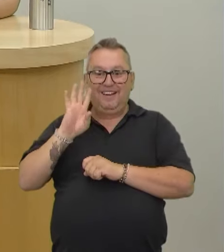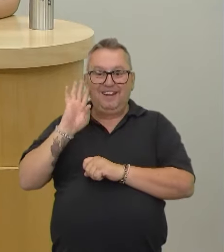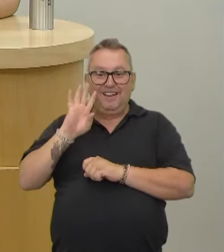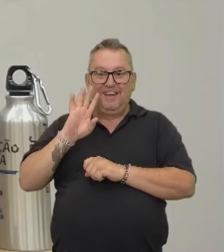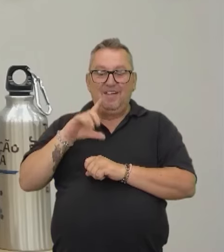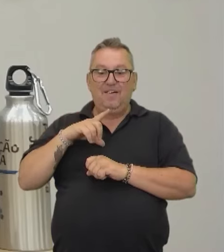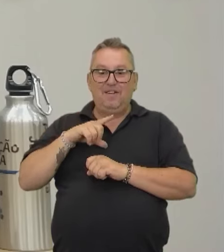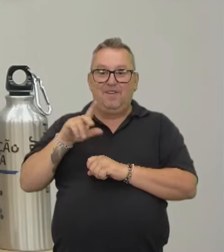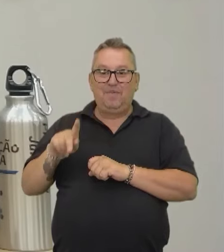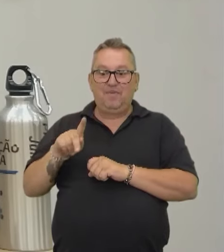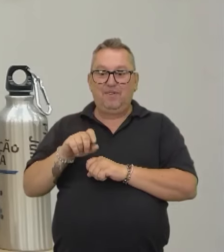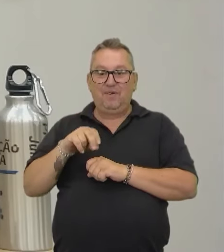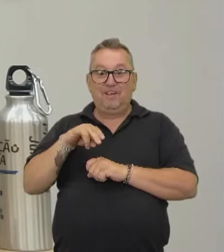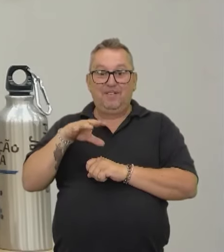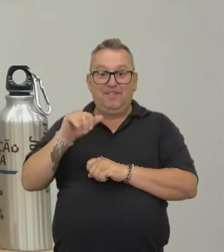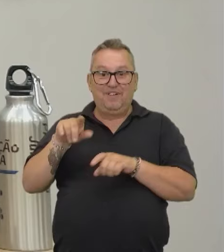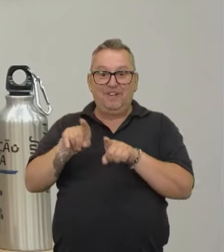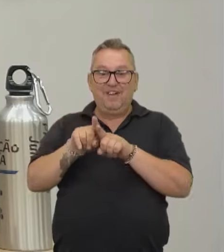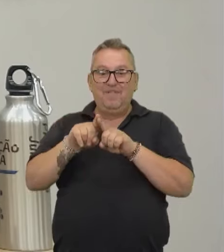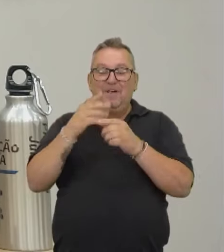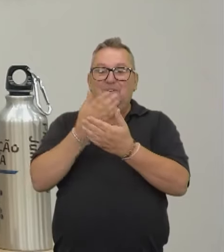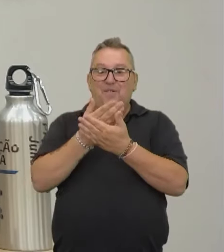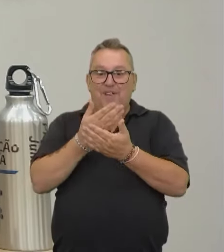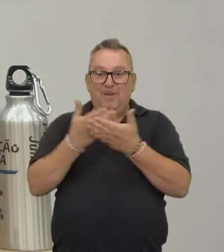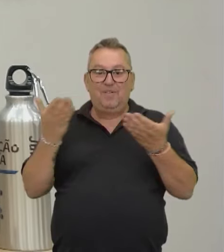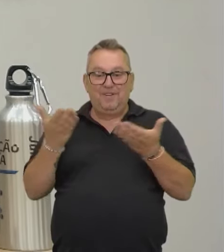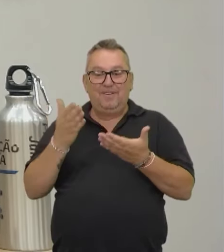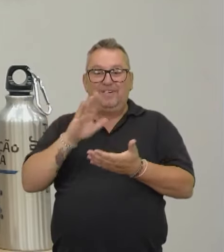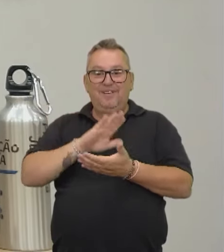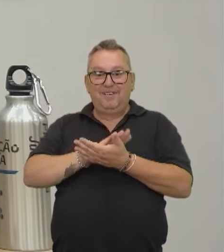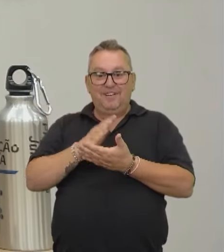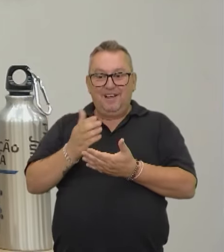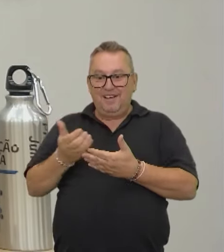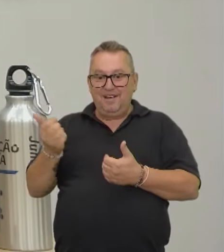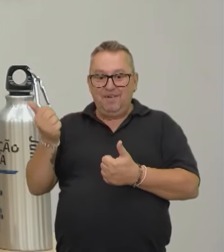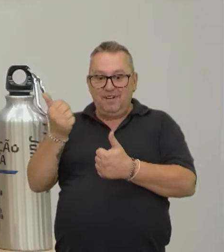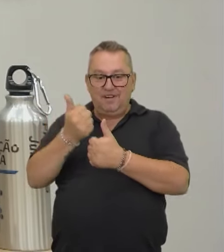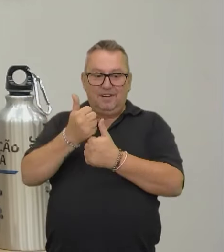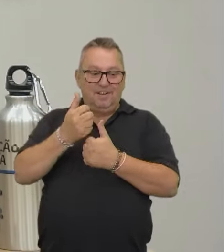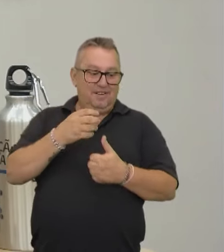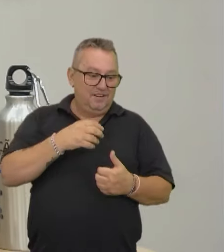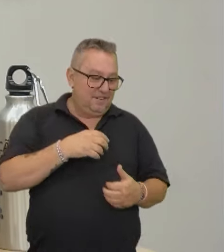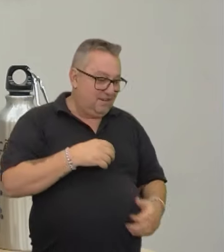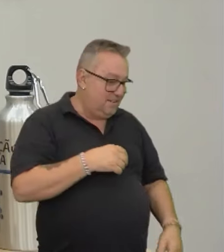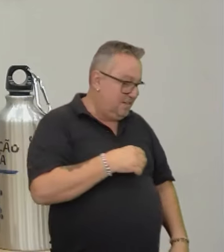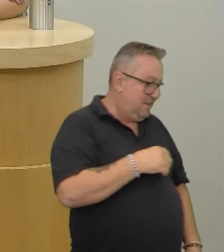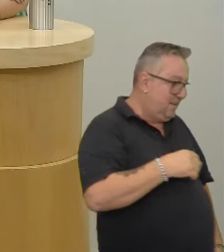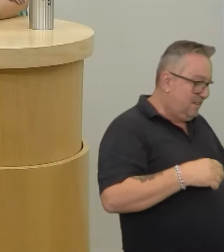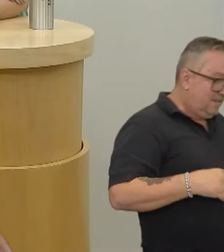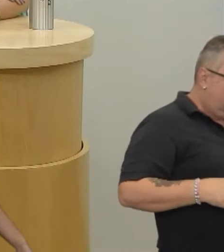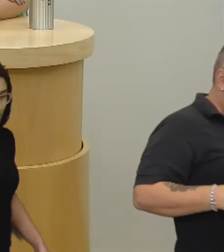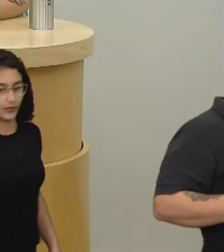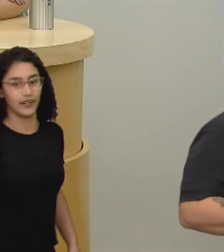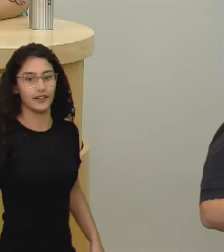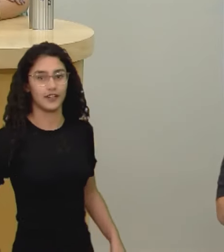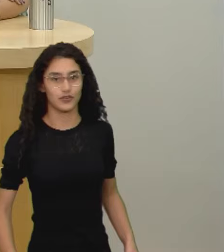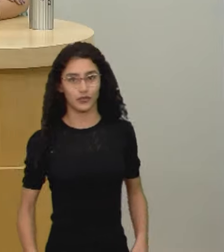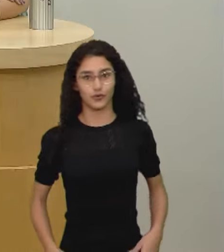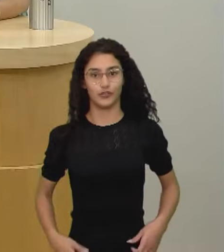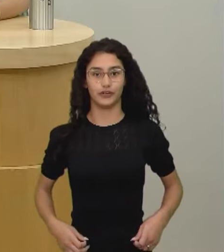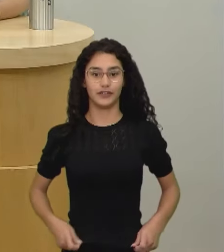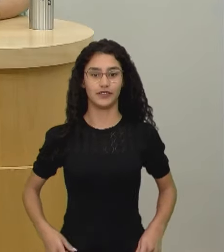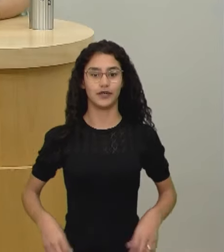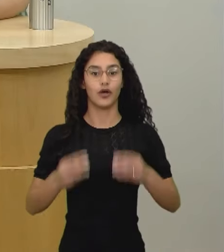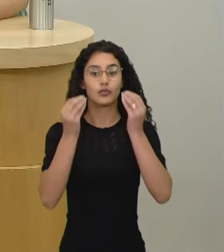professora Silvânia está lá com os estudantes nesse momento, Fabiana, assistindo ao vivo a sua aula. Ao vivaço. Beijo.